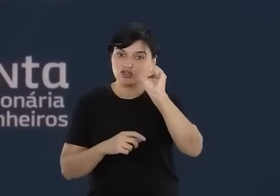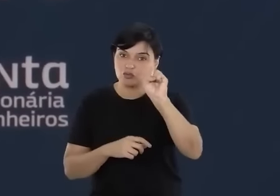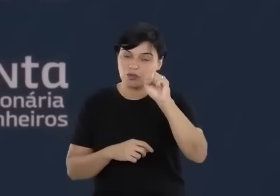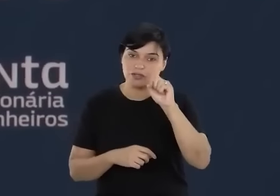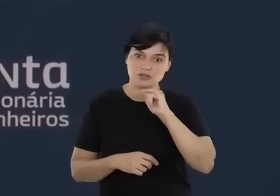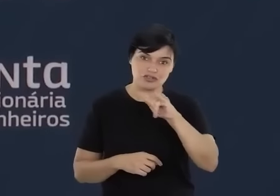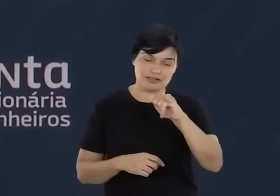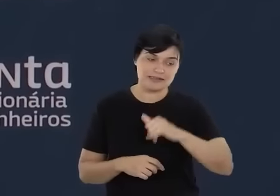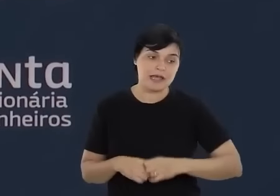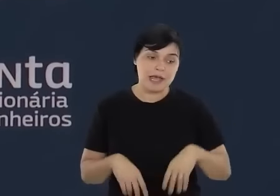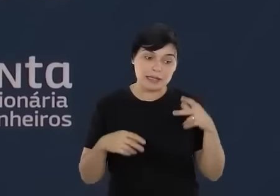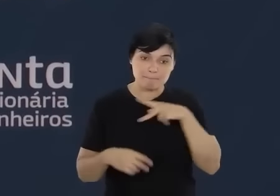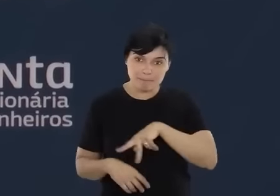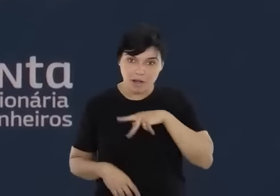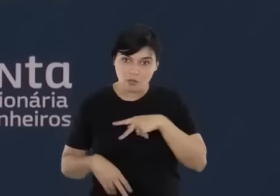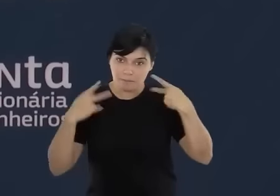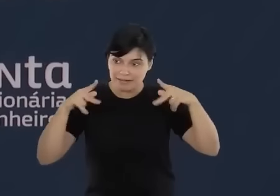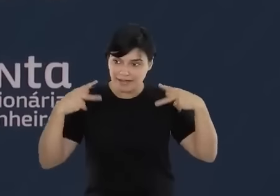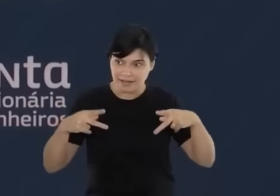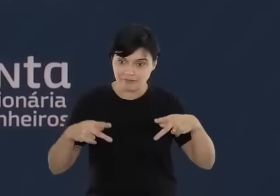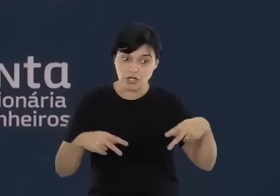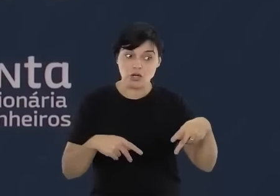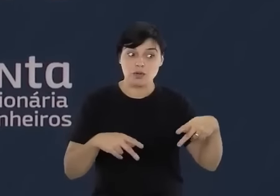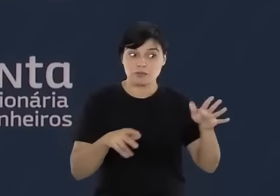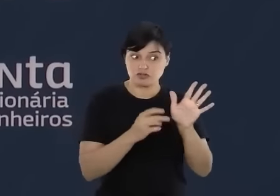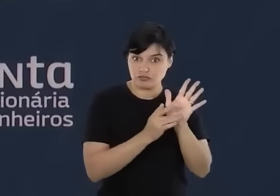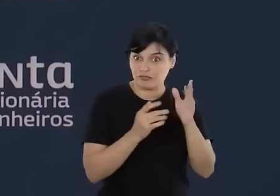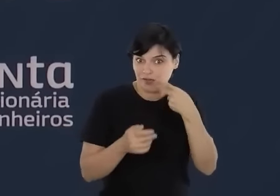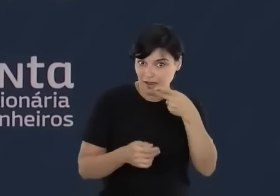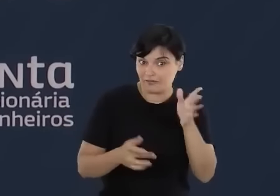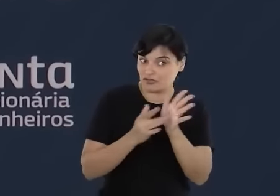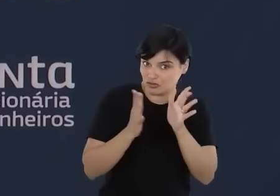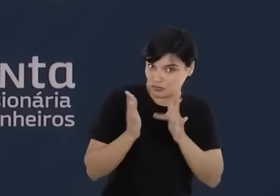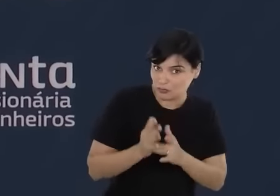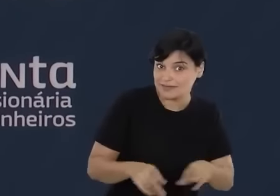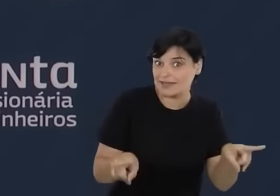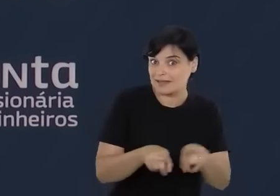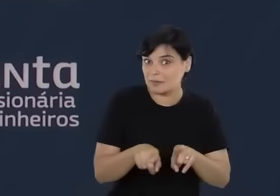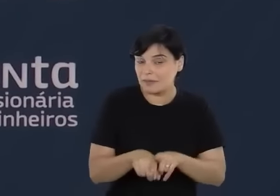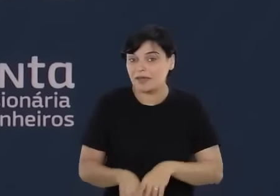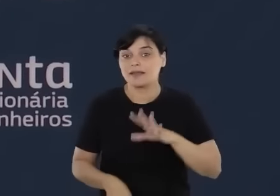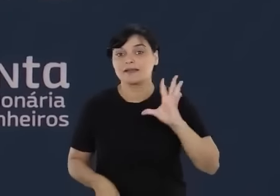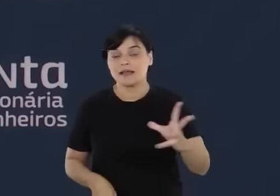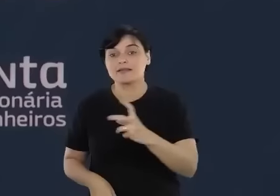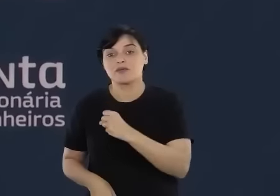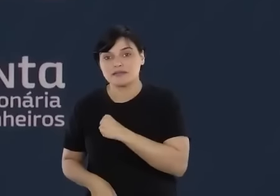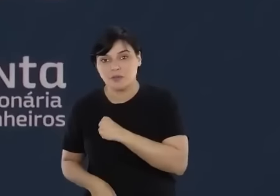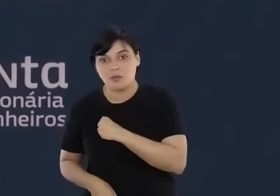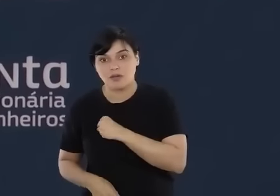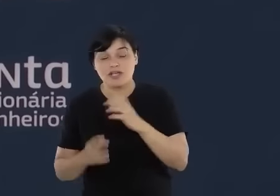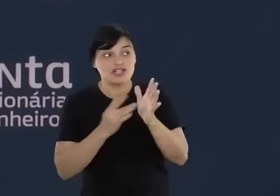Jesus e a ressurreição este Deus que por amor de nós desceu da Glória